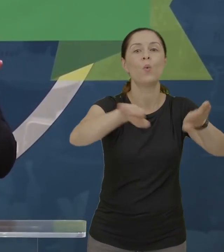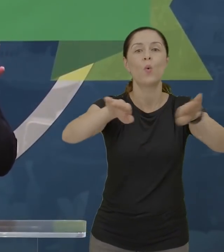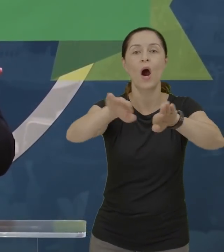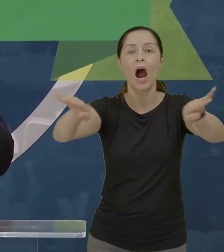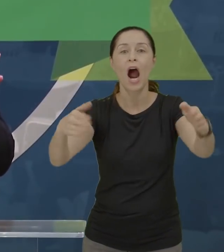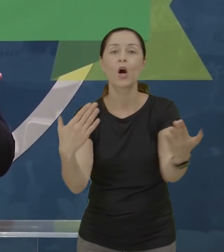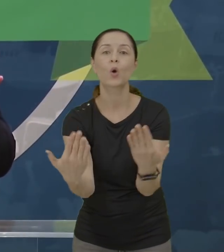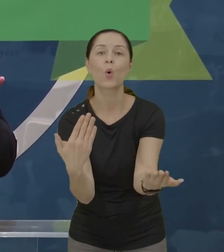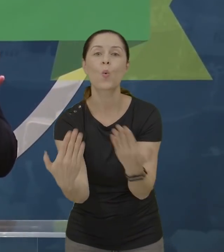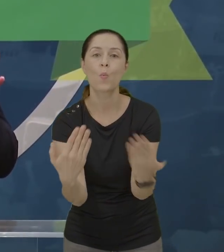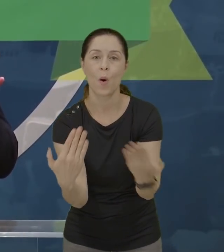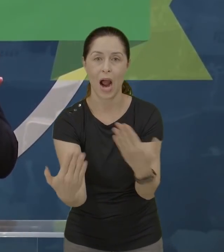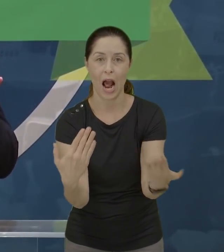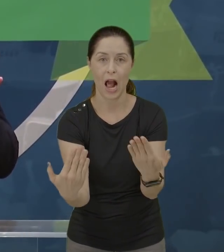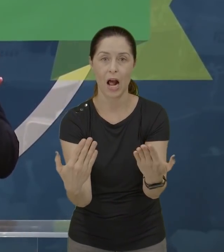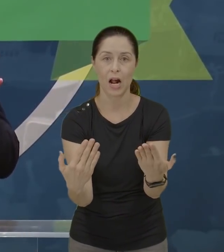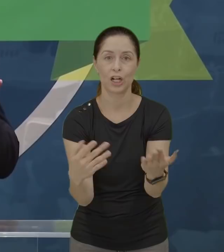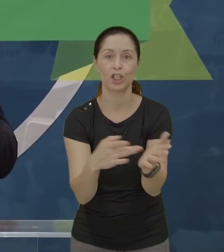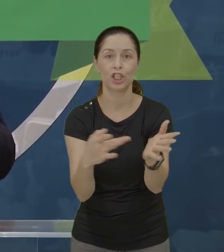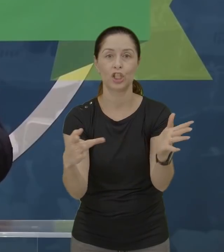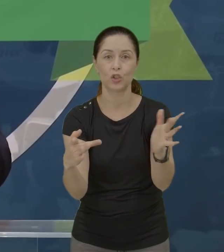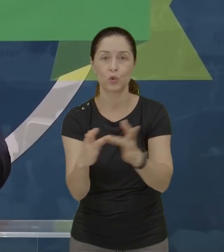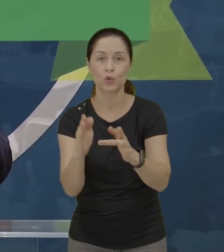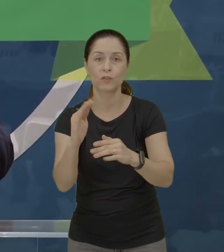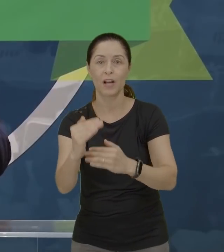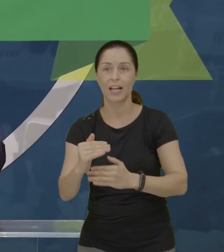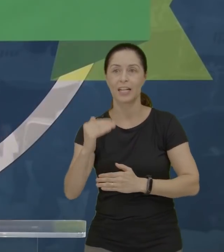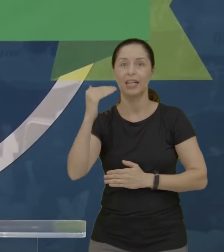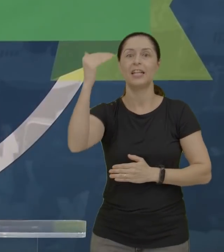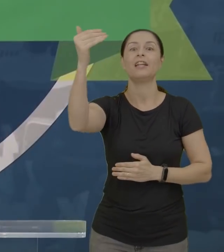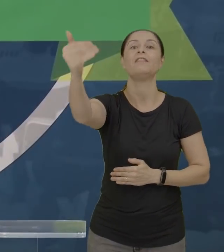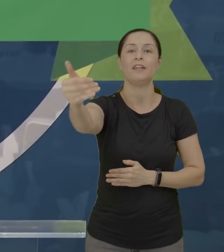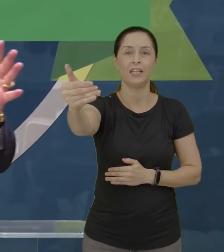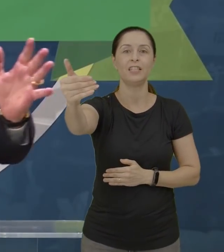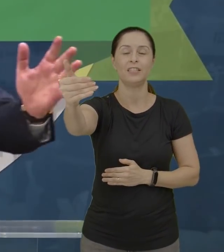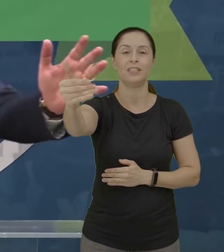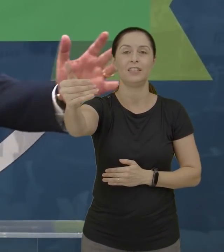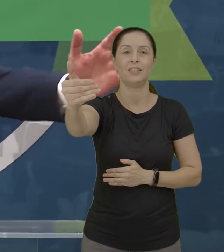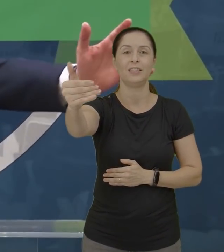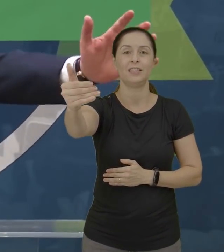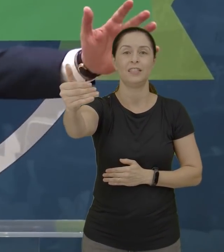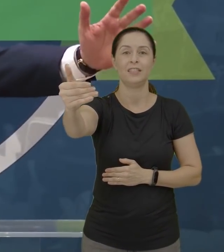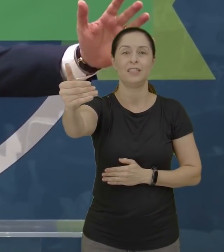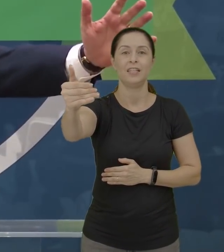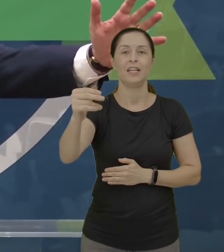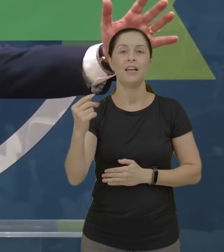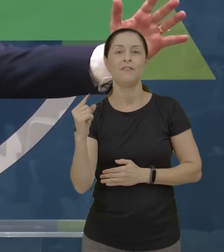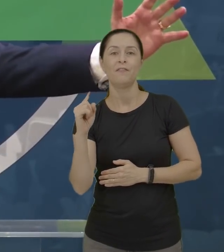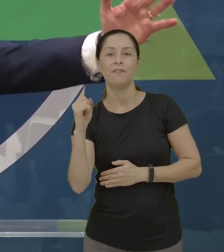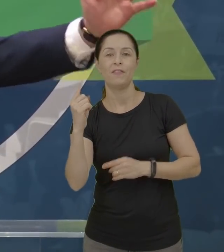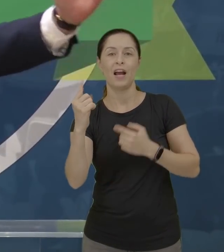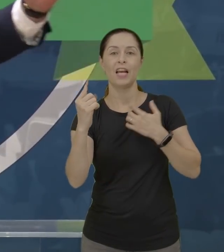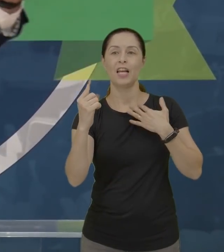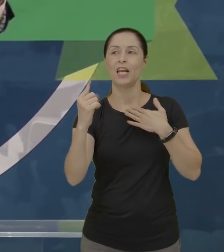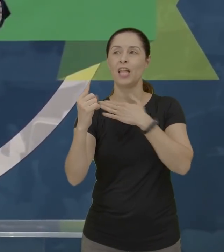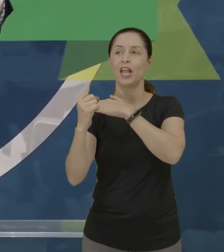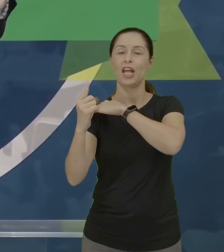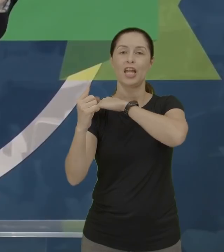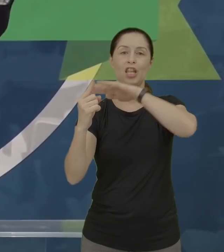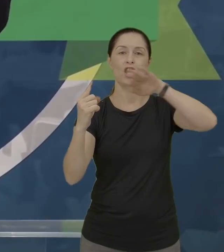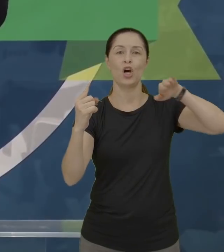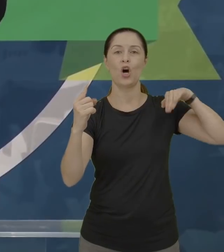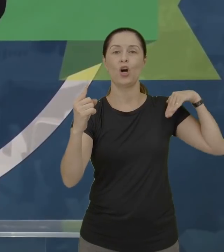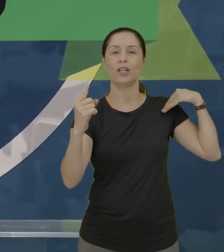desse exército que o segue. Ele vai abrindo o caminho. Ele vai abrindo o caminho e